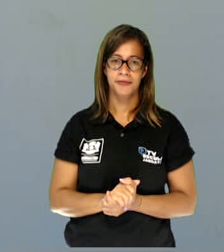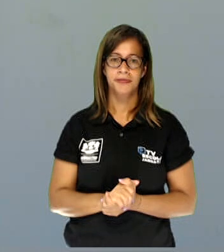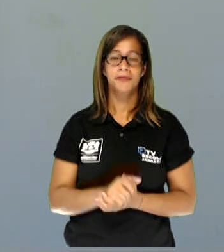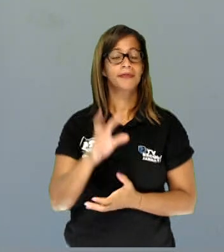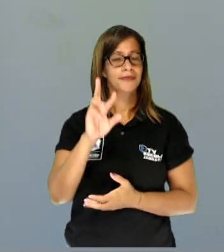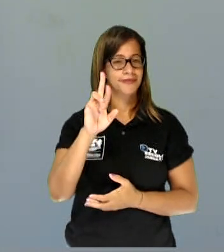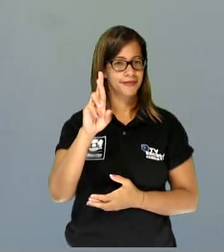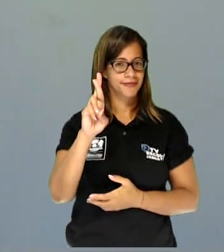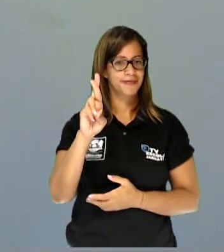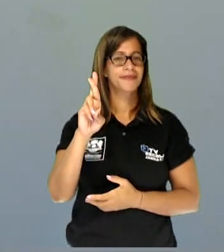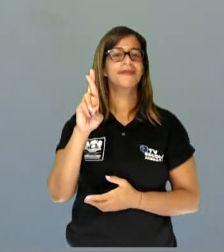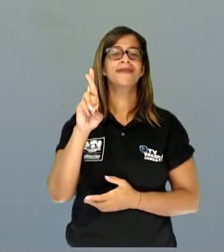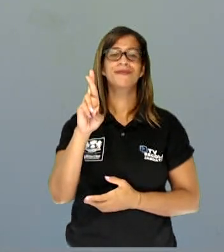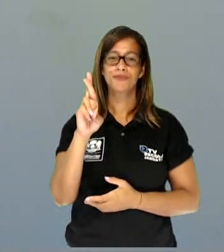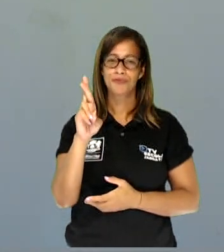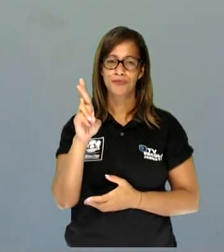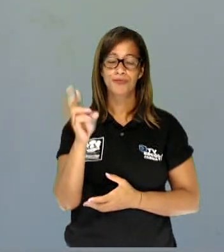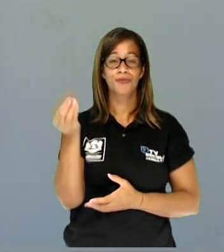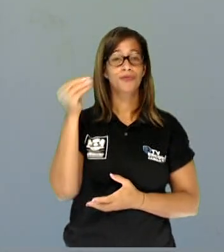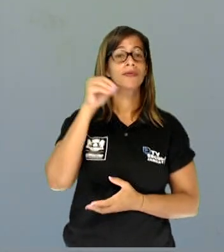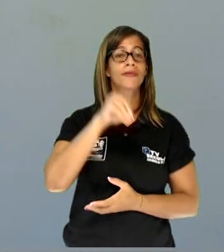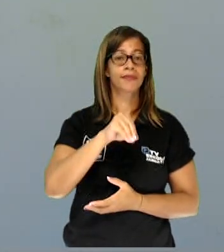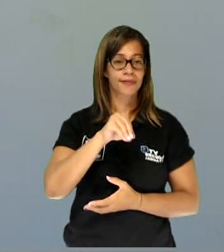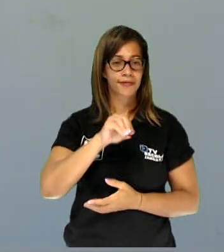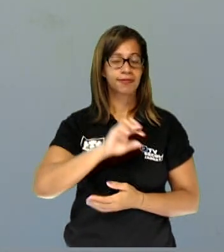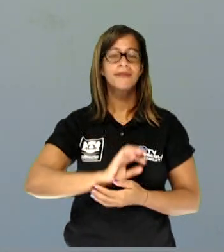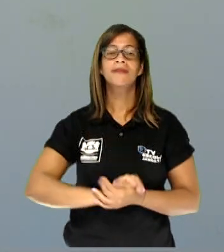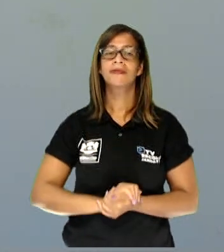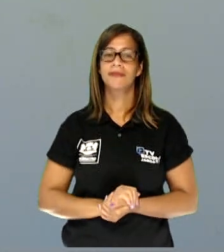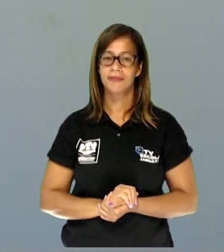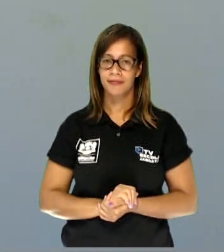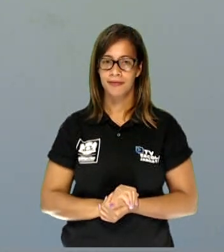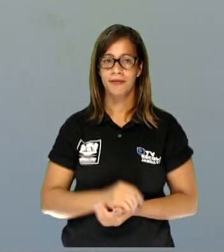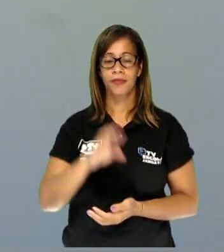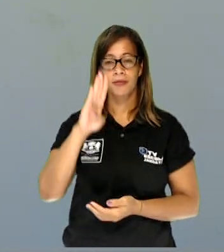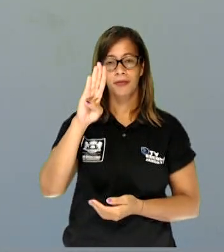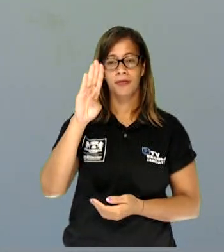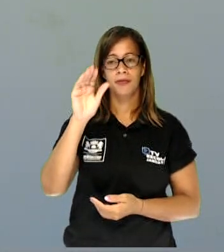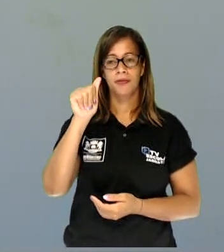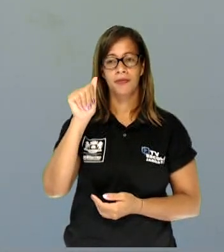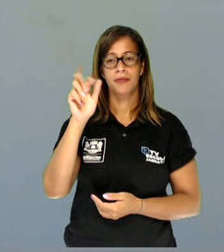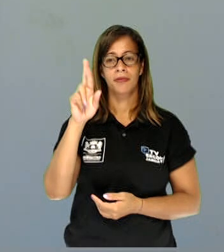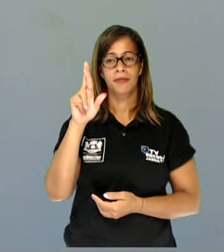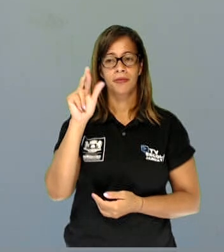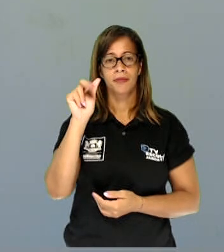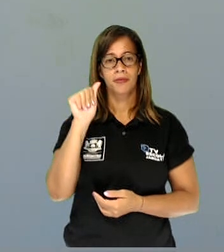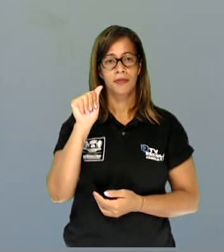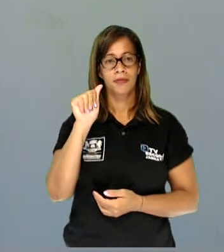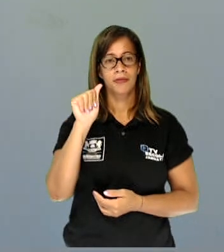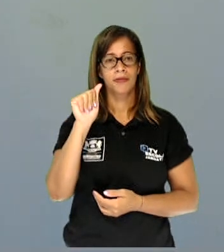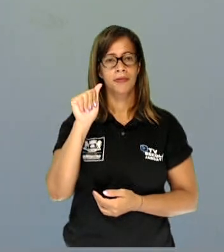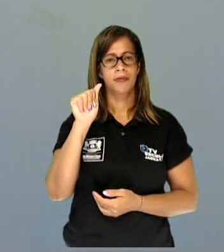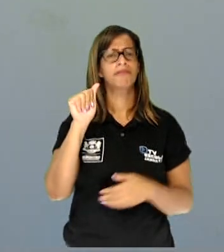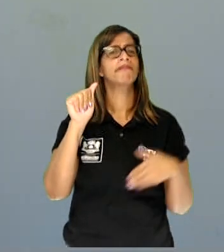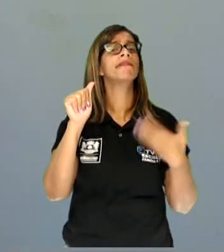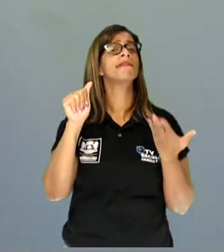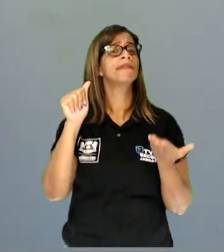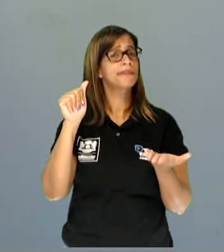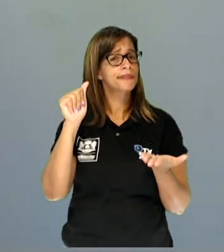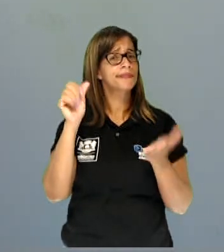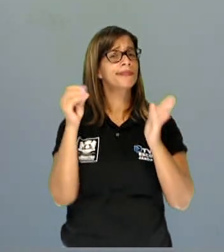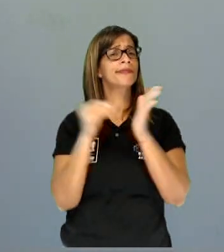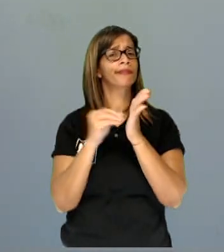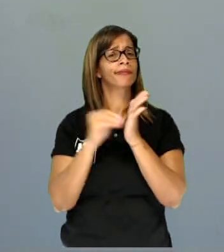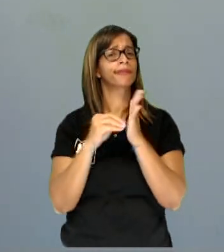R. Muito bem. R, A. Ba, ra, ta.